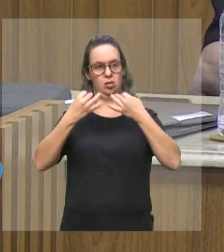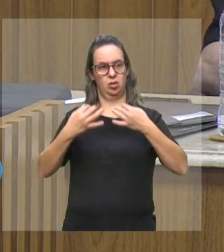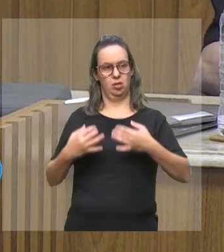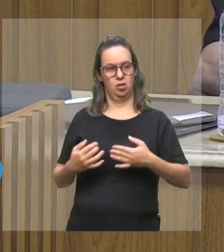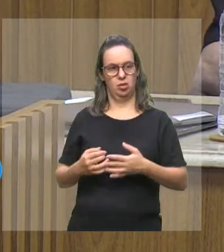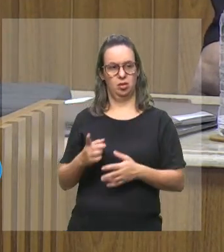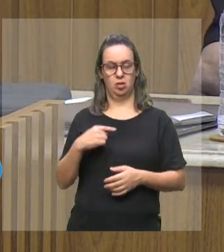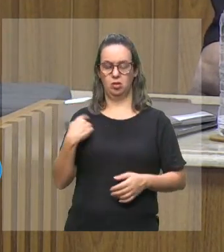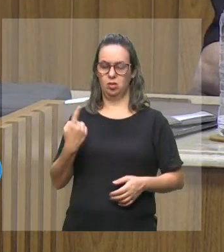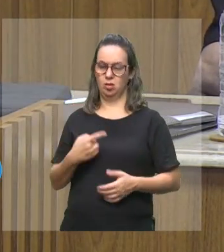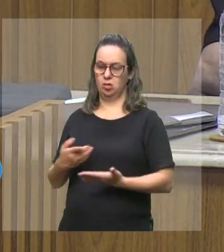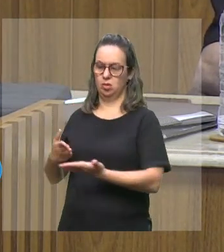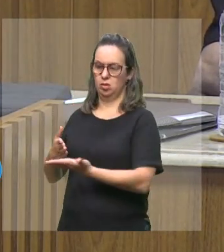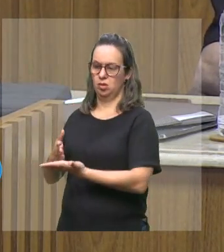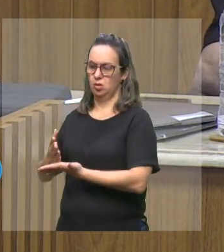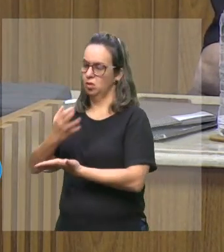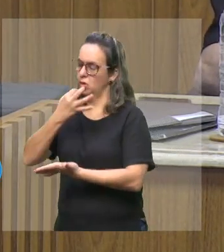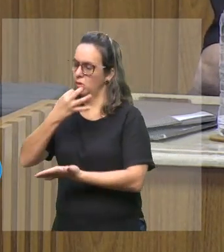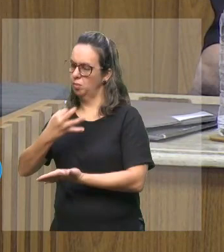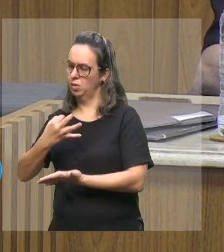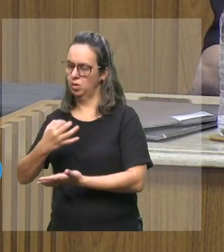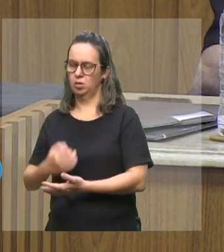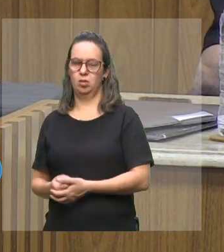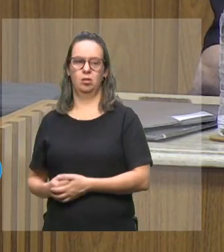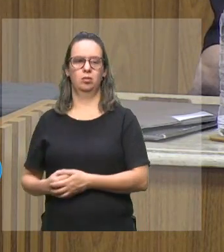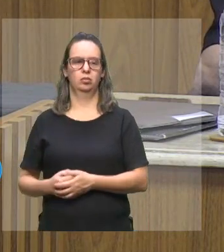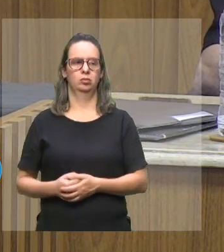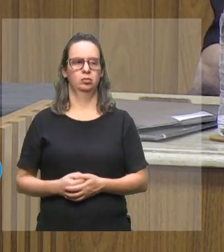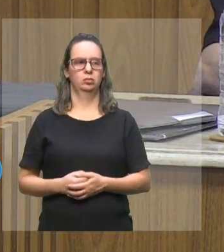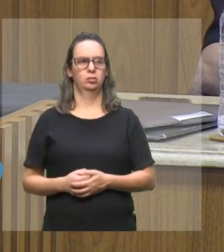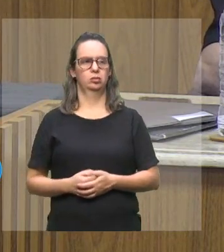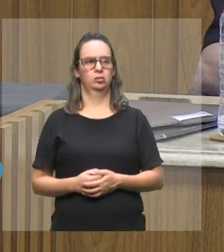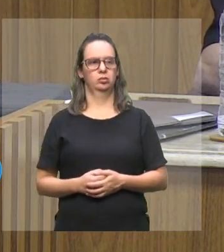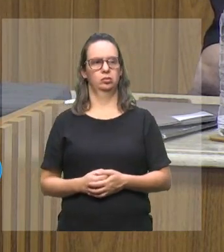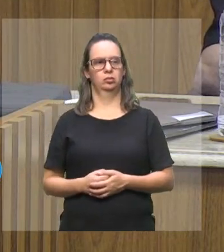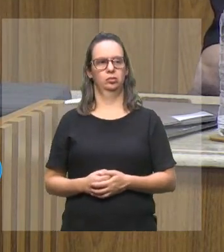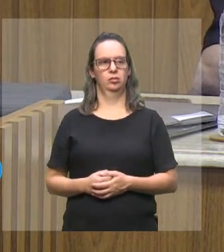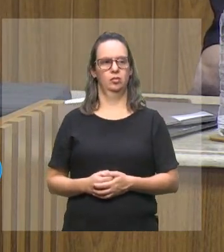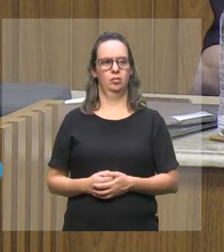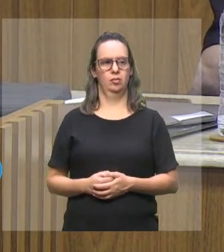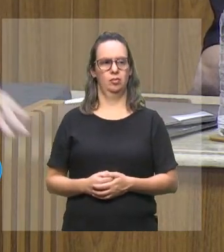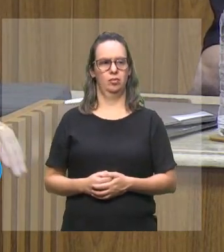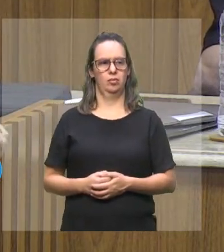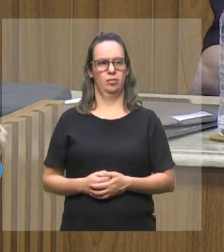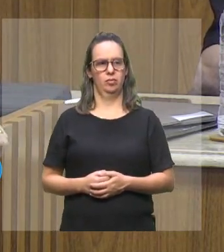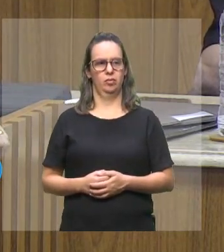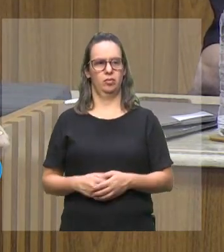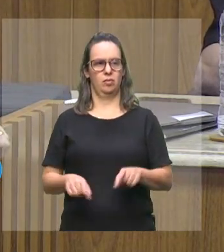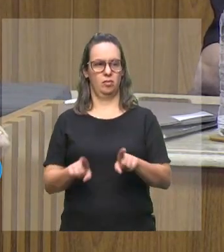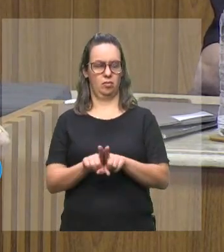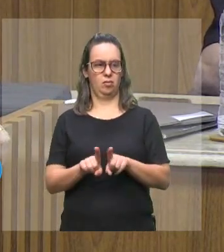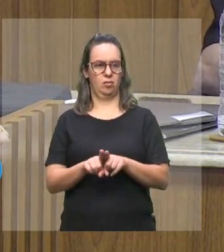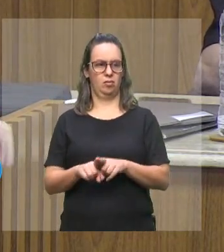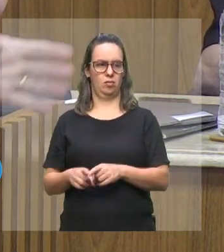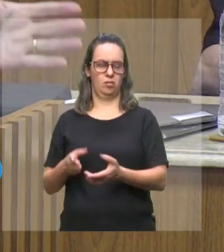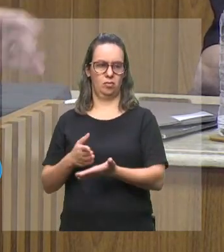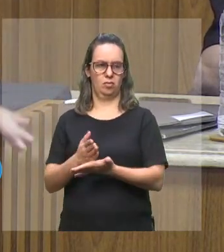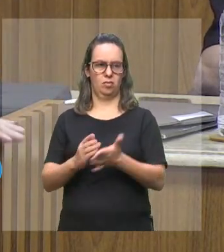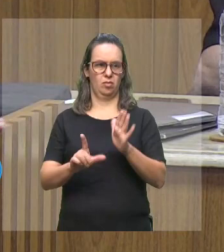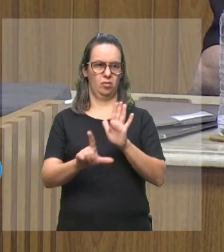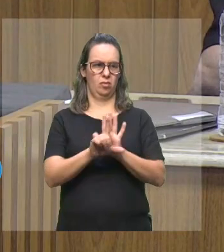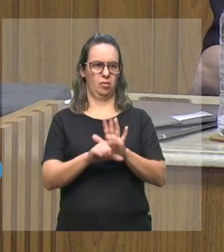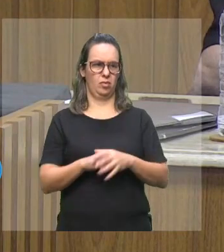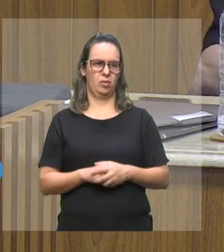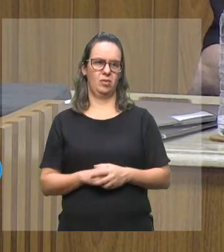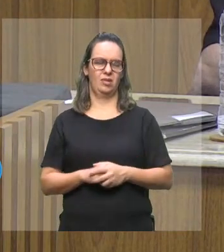a nossa participação enquanto ouvintes nesse processo de construção, e aí a gente fica de forma legal aí com a lei. Então, senhor presidente,